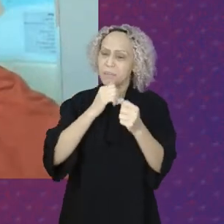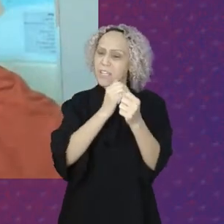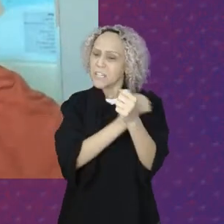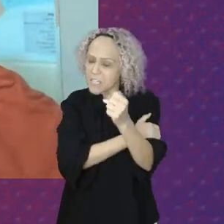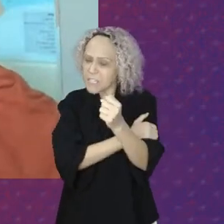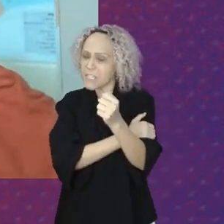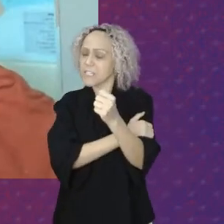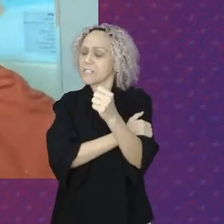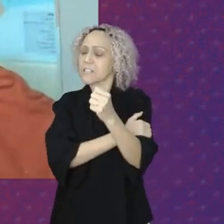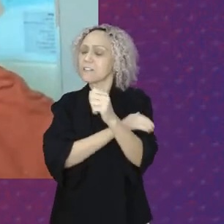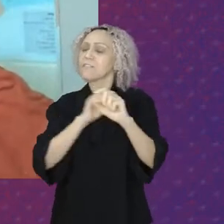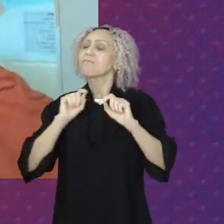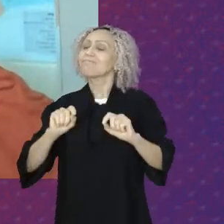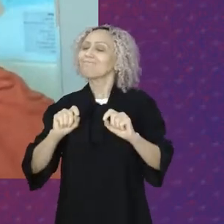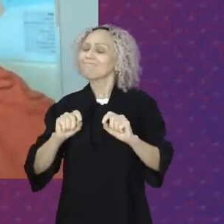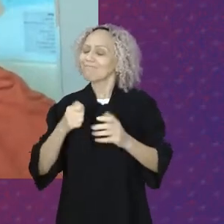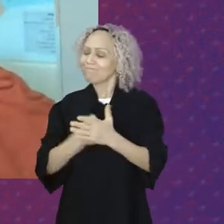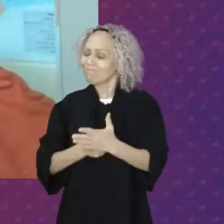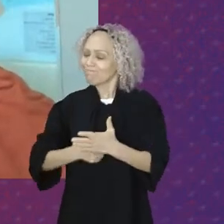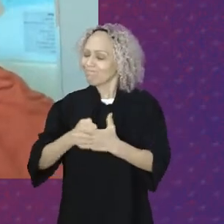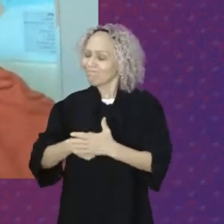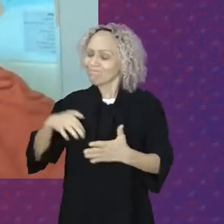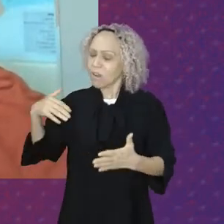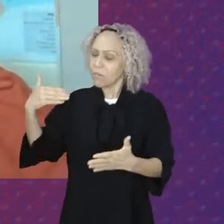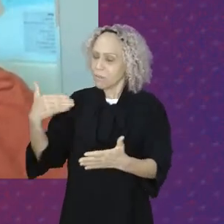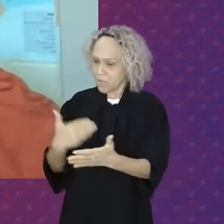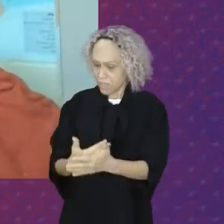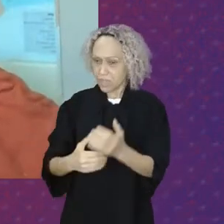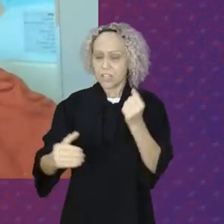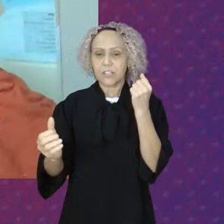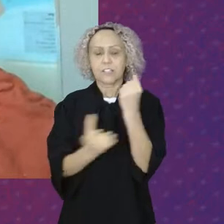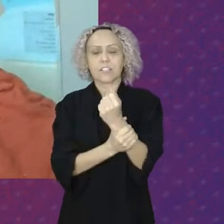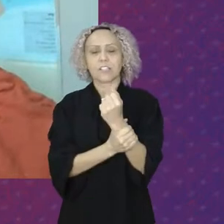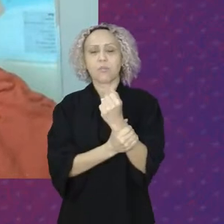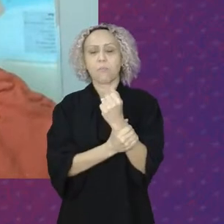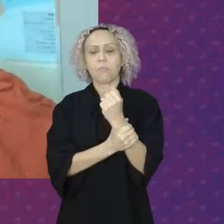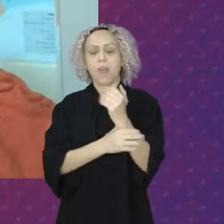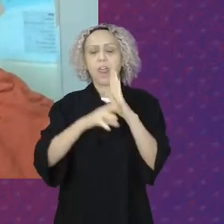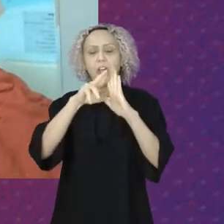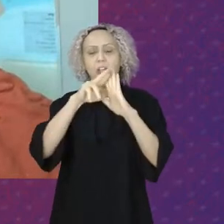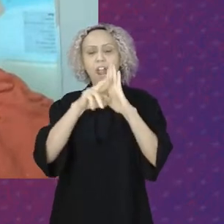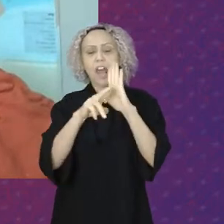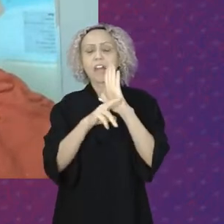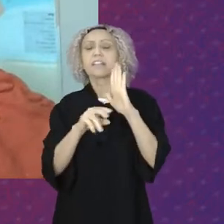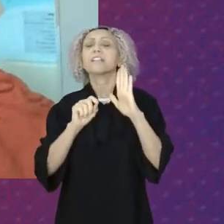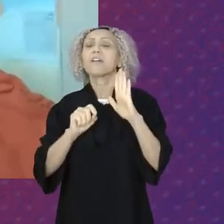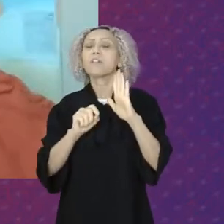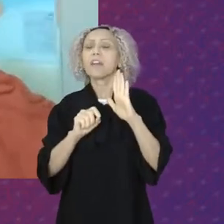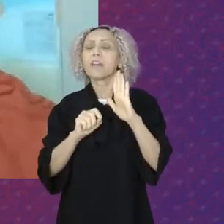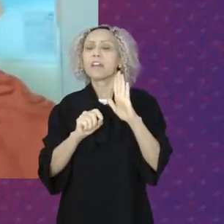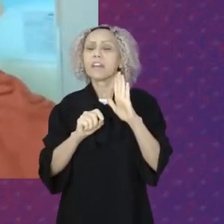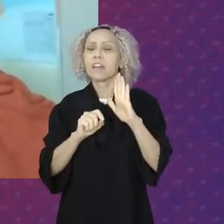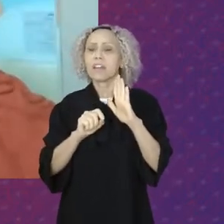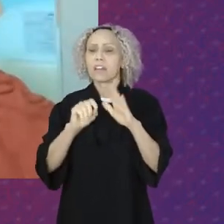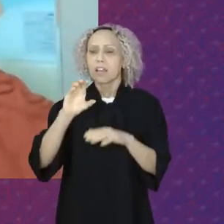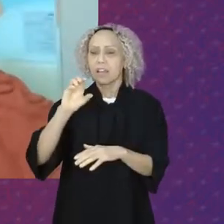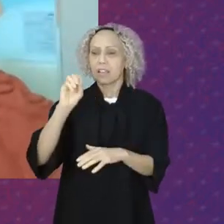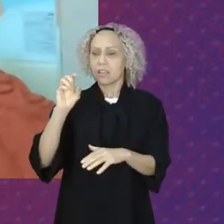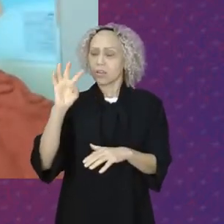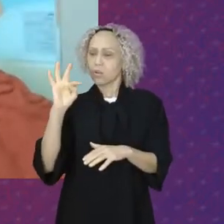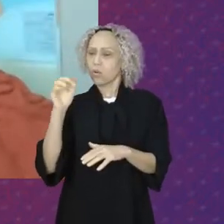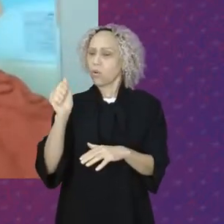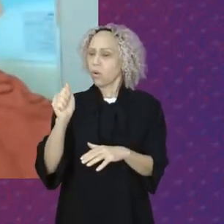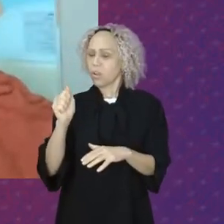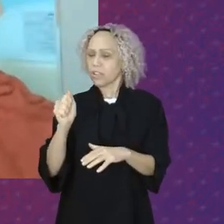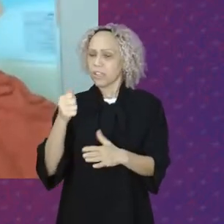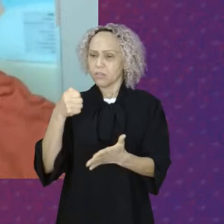das regras que tenha a obrigatoriedade das cotas. Agora, quando a gente faz um recorte para